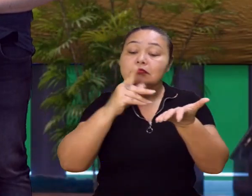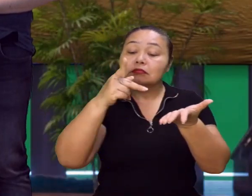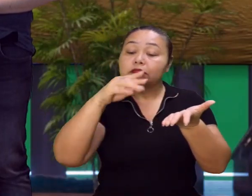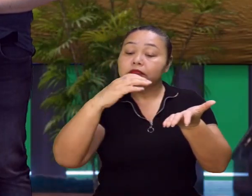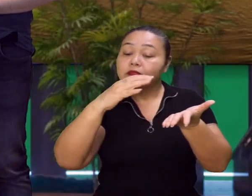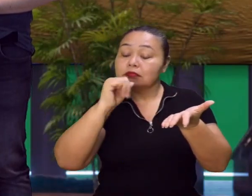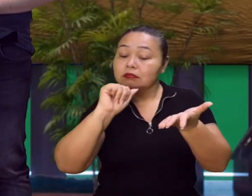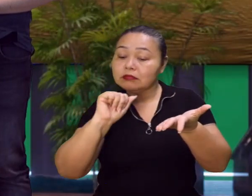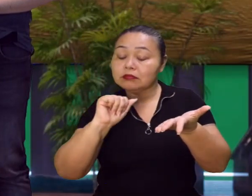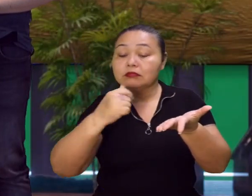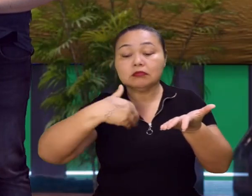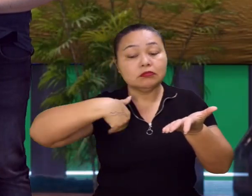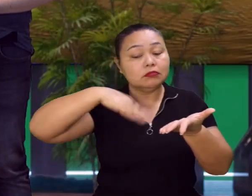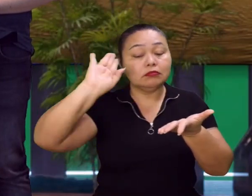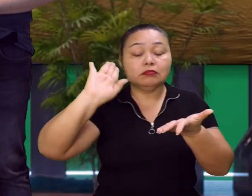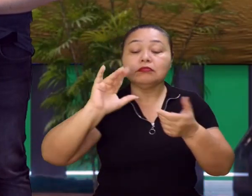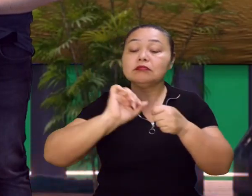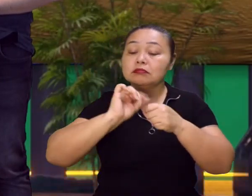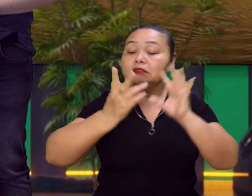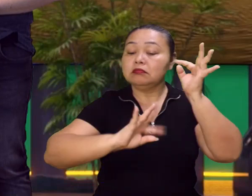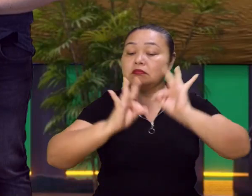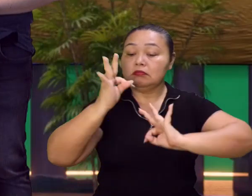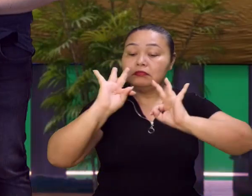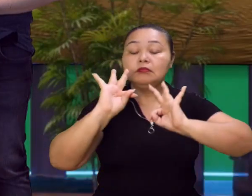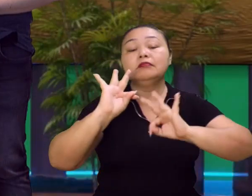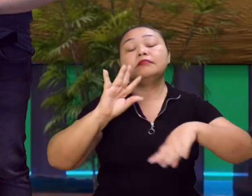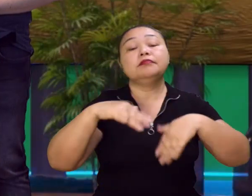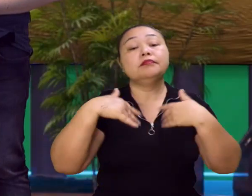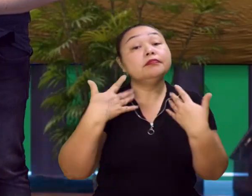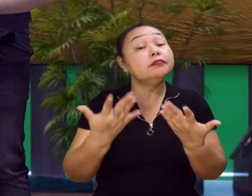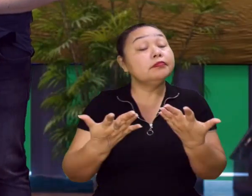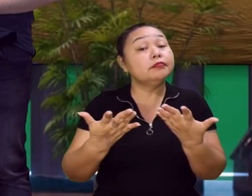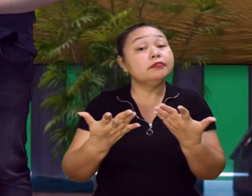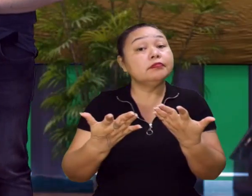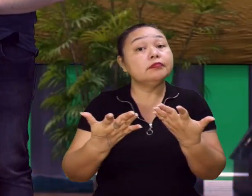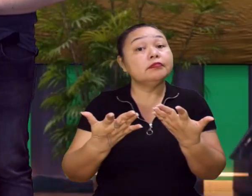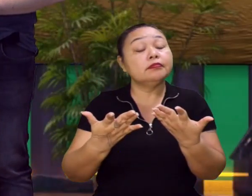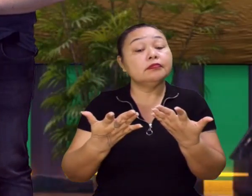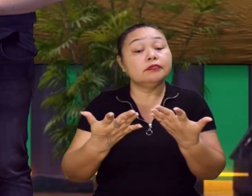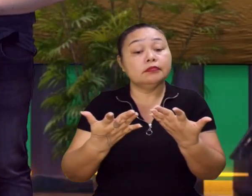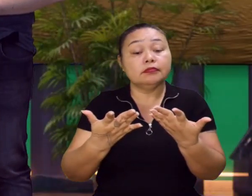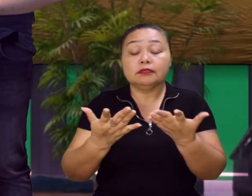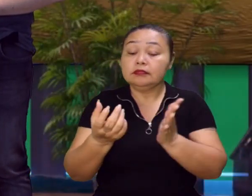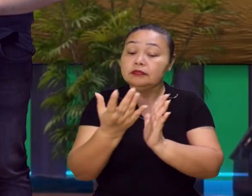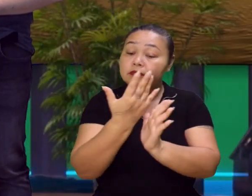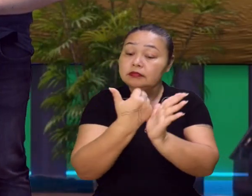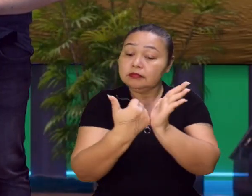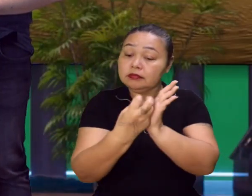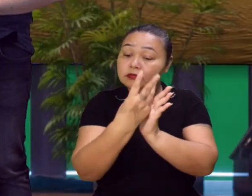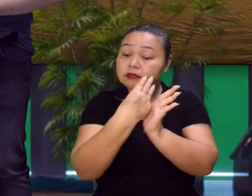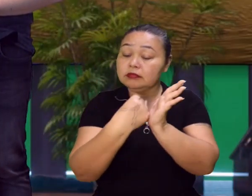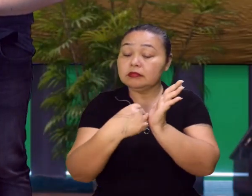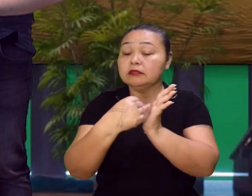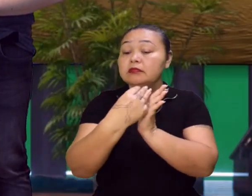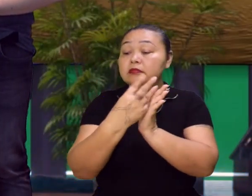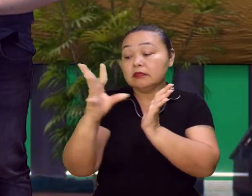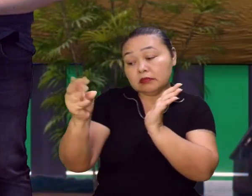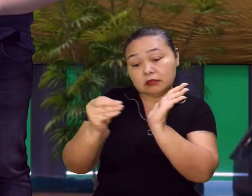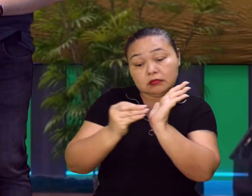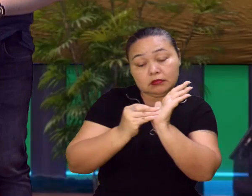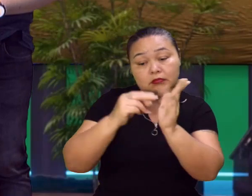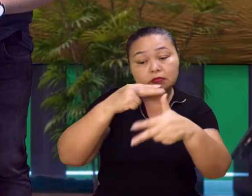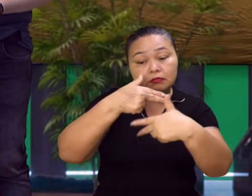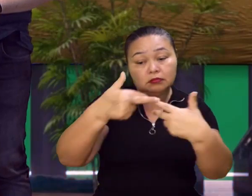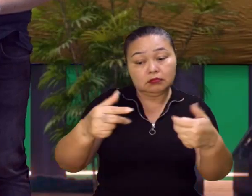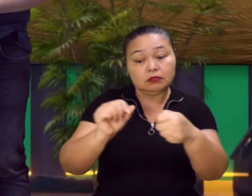de equipamentos altamente sofisticados. Não é isso? Então, a cartografia que a gente tem hoje, perfeito, ela é